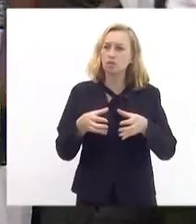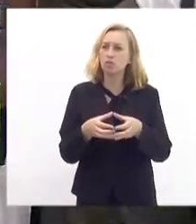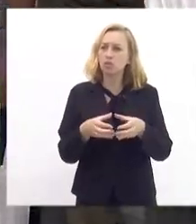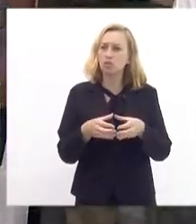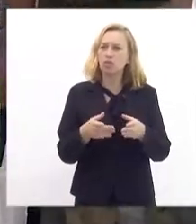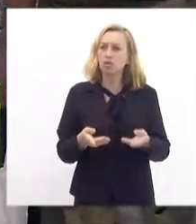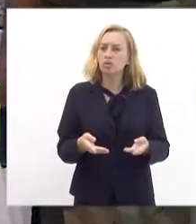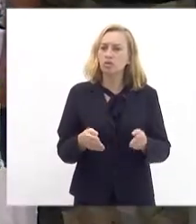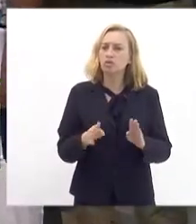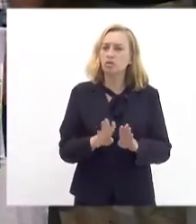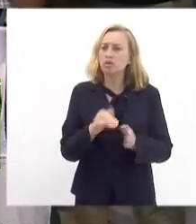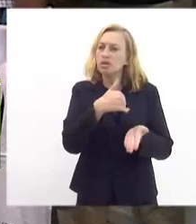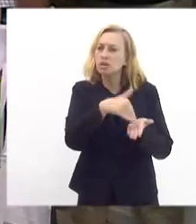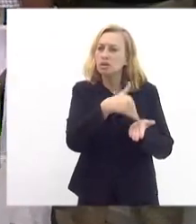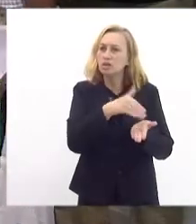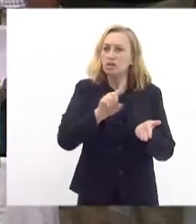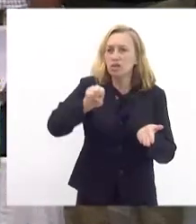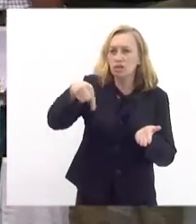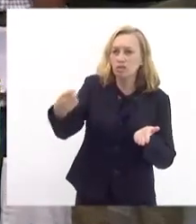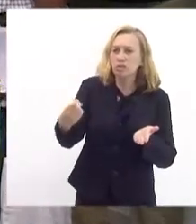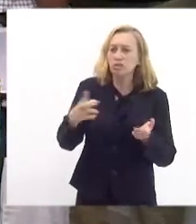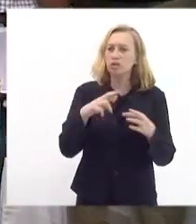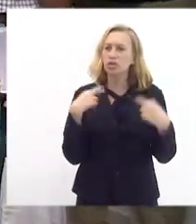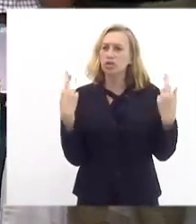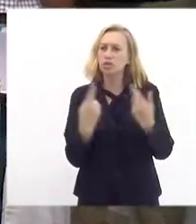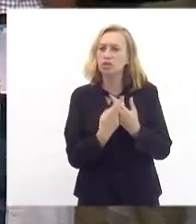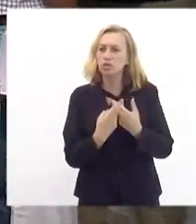E aí oi oi